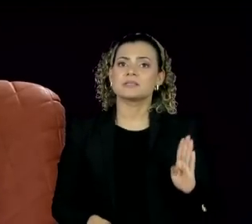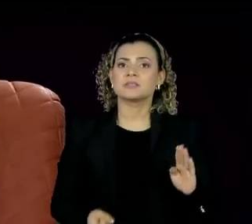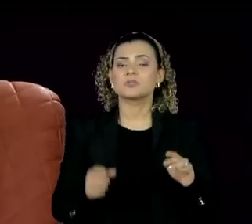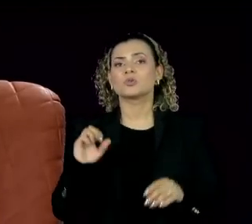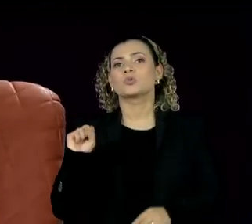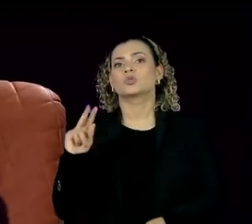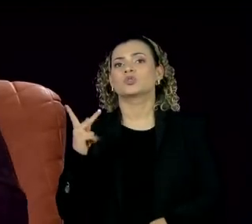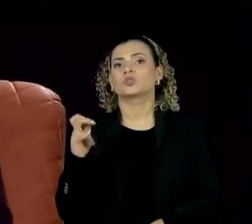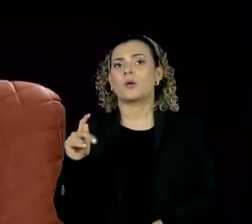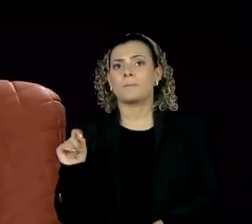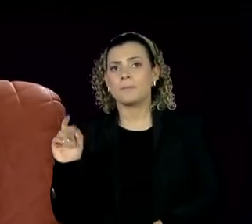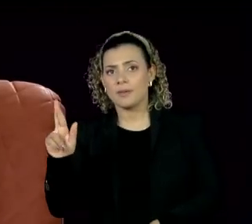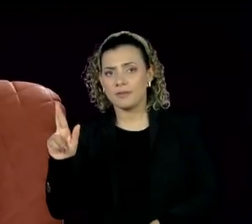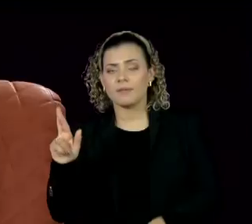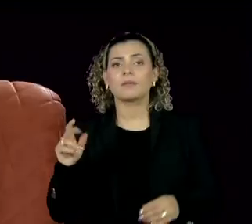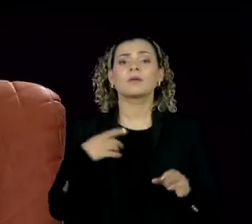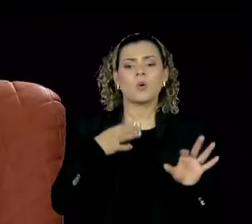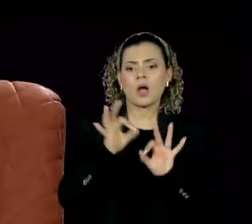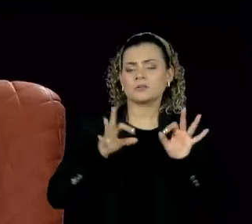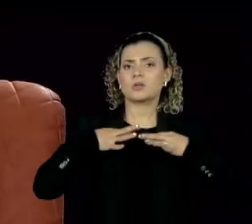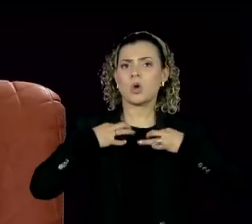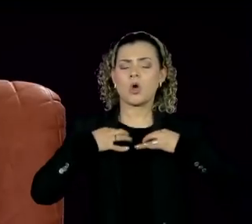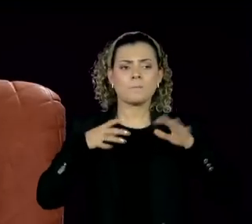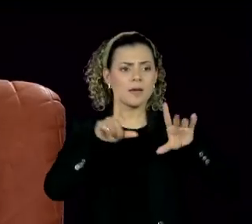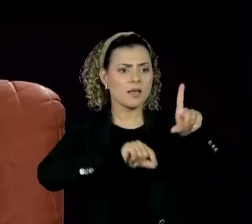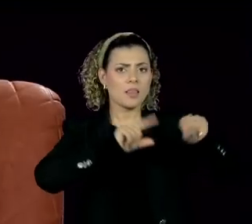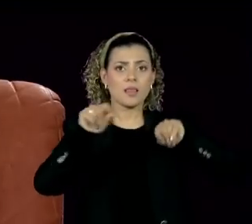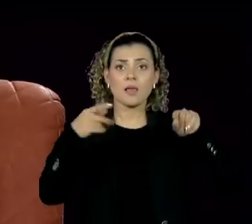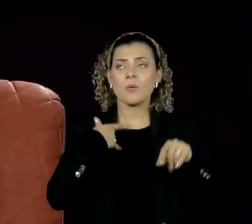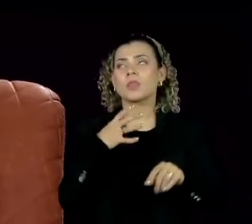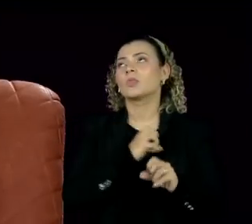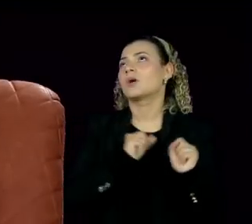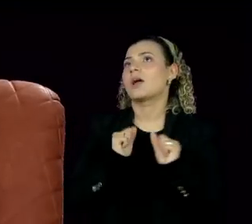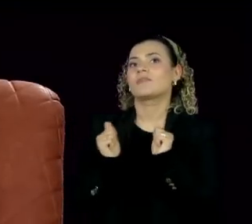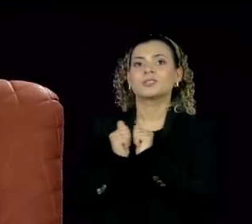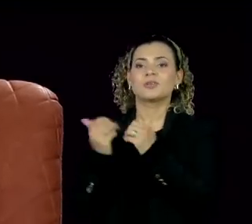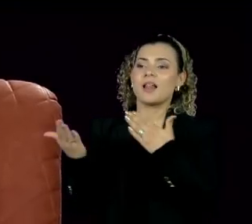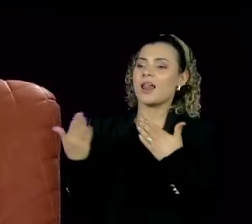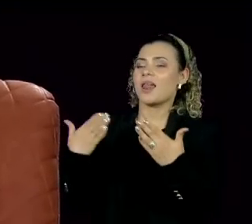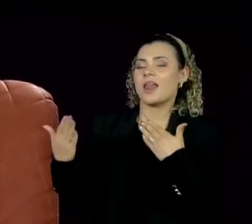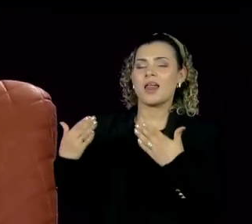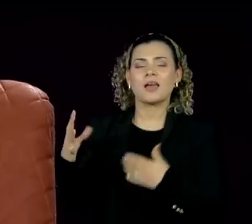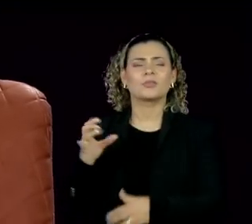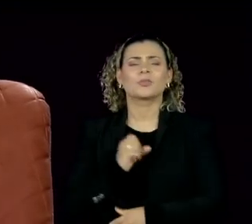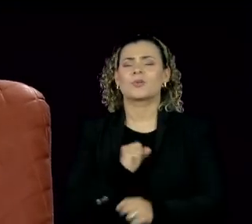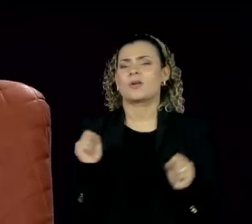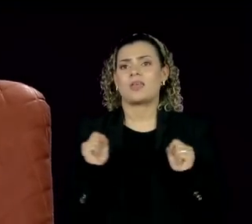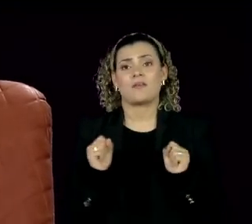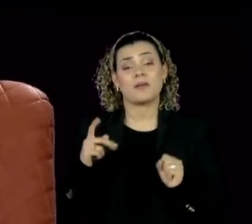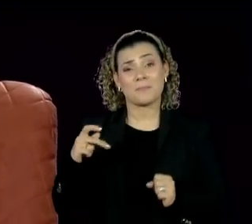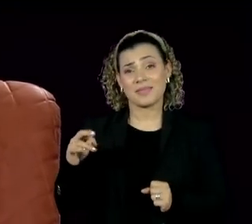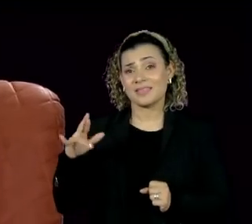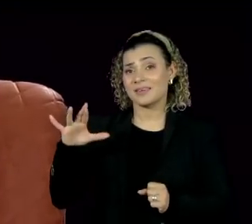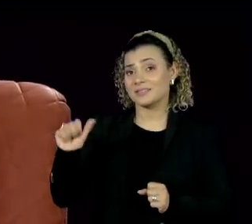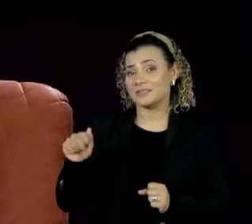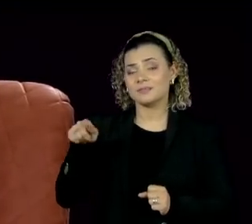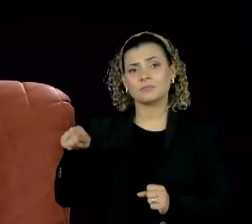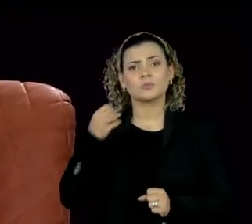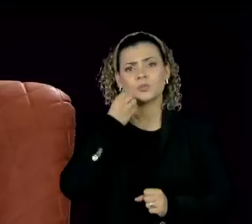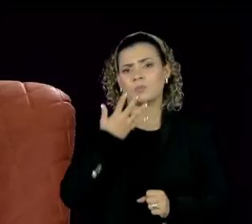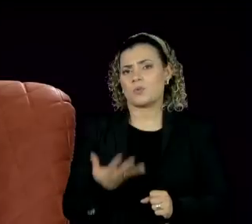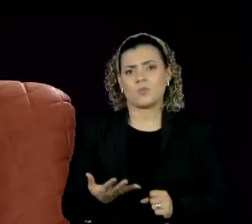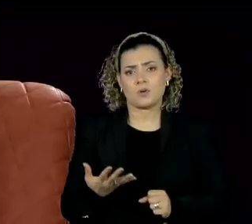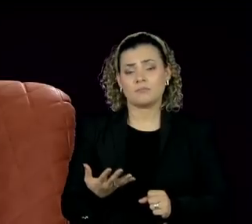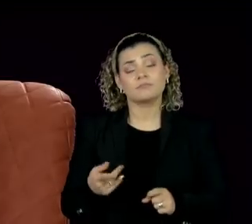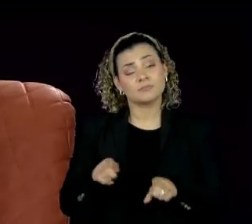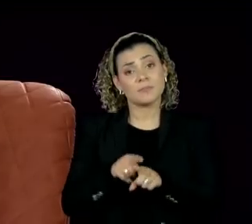Shopper, e montando os figurinos. Eu adorava ficar com ela, conversando sobre isso. A Patrícia é muito, muito boa. Fora,